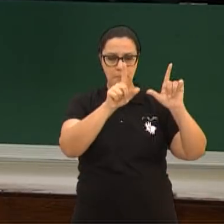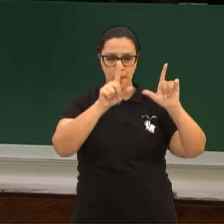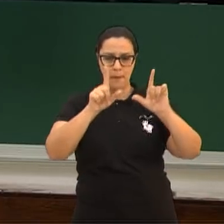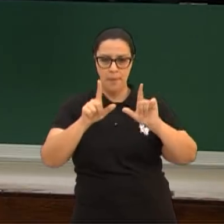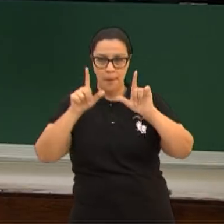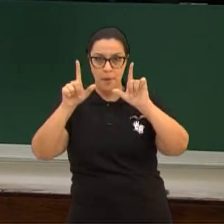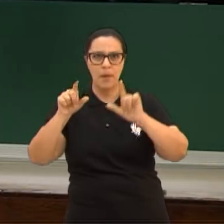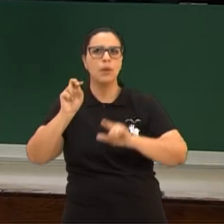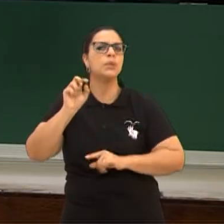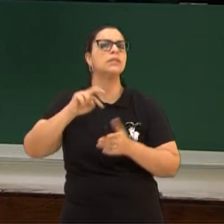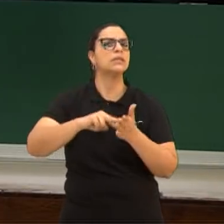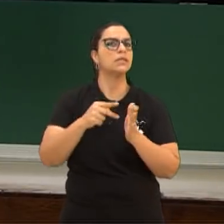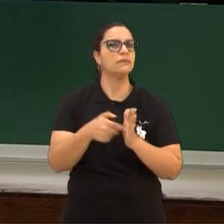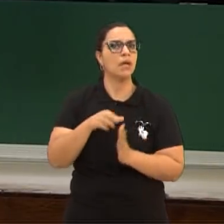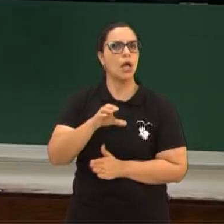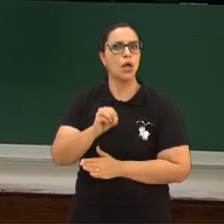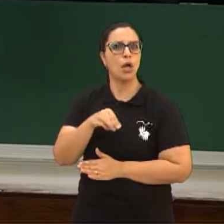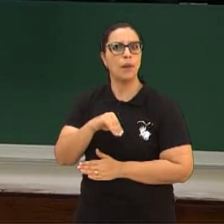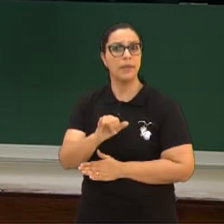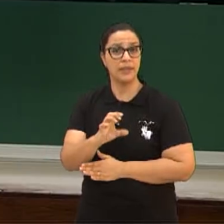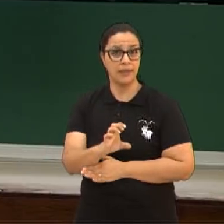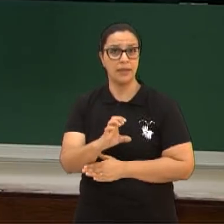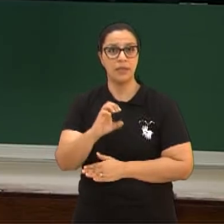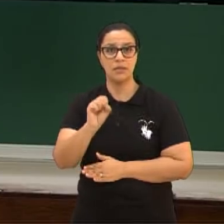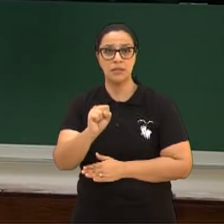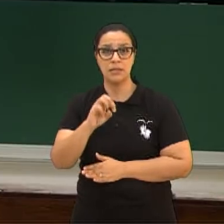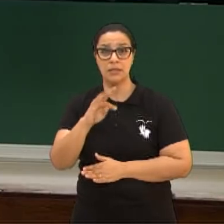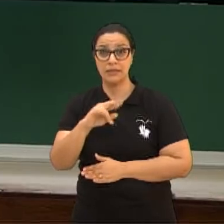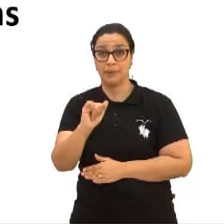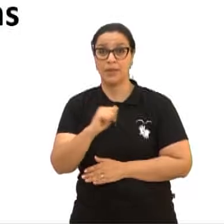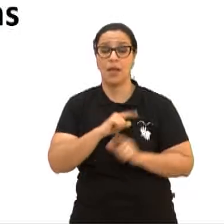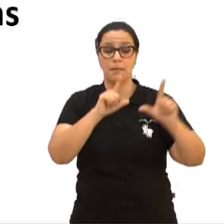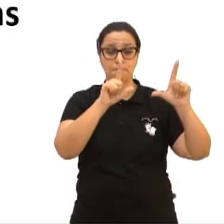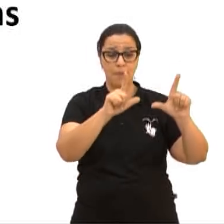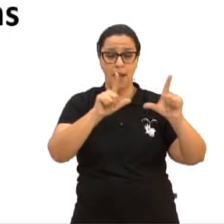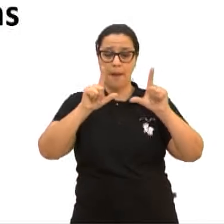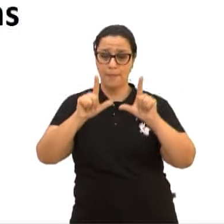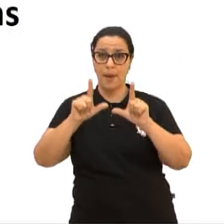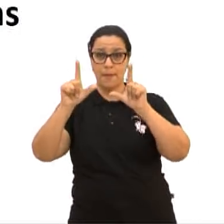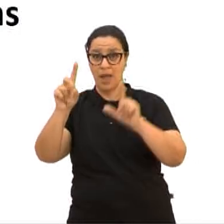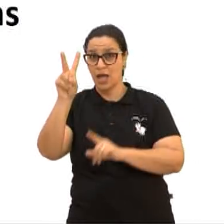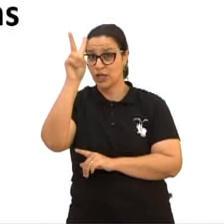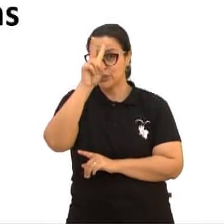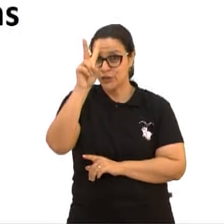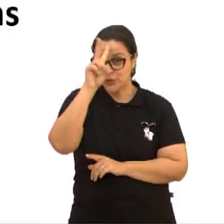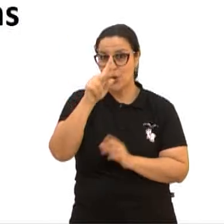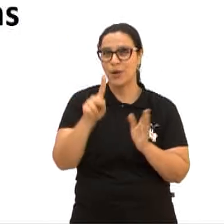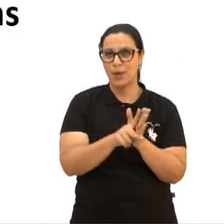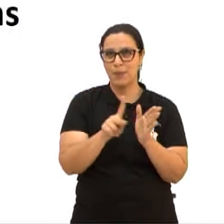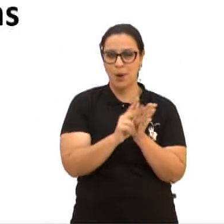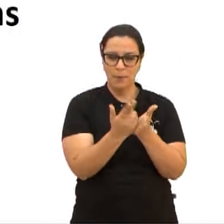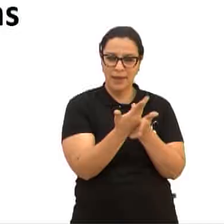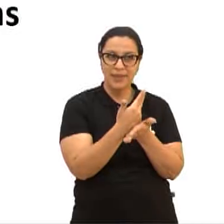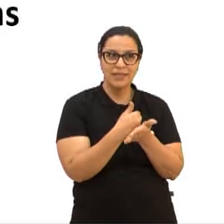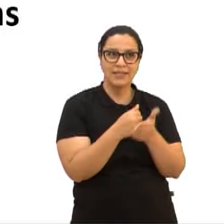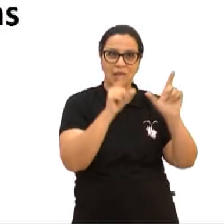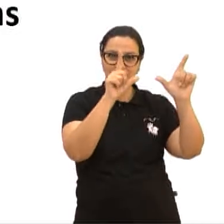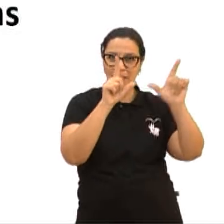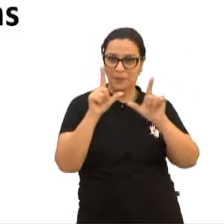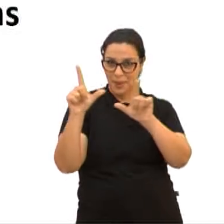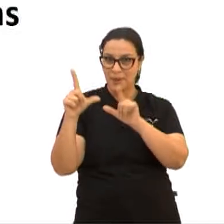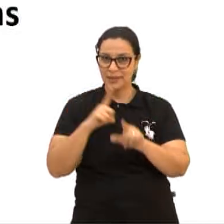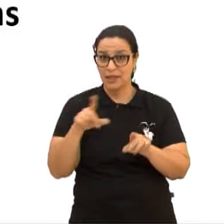strip? Ela é uma série de historinhas animadas em quadrinhos, olha os quadrinhos